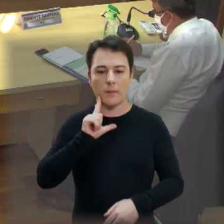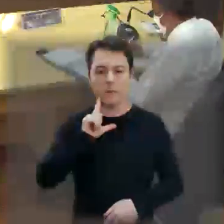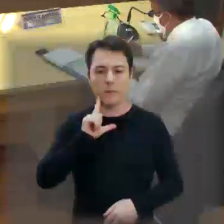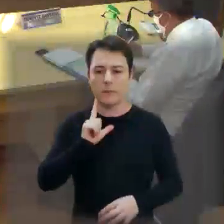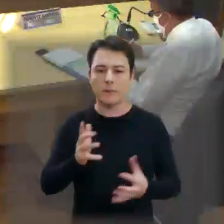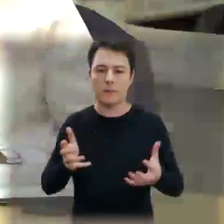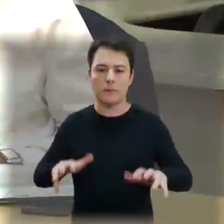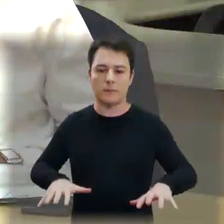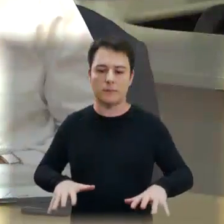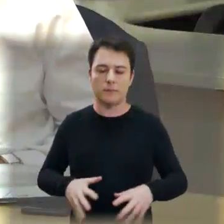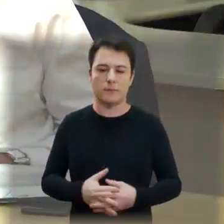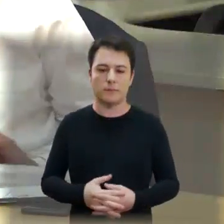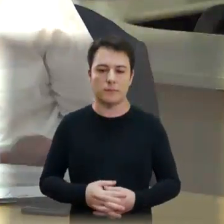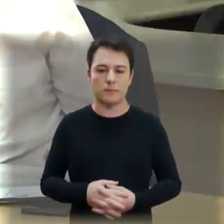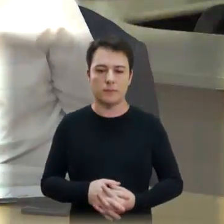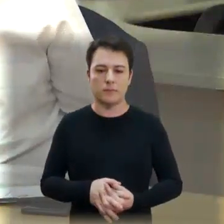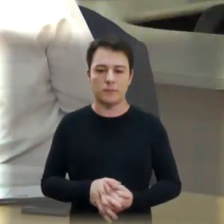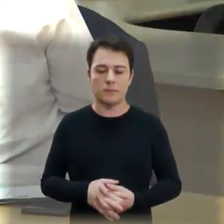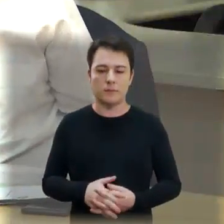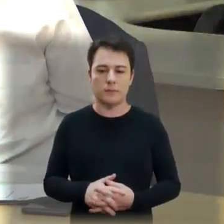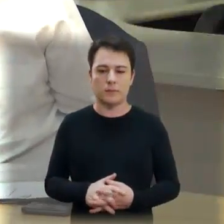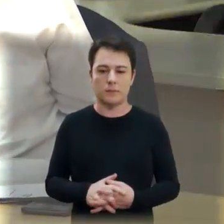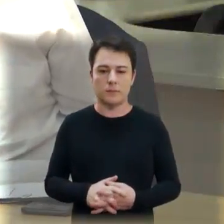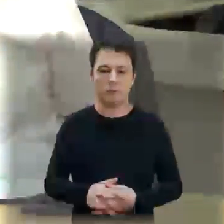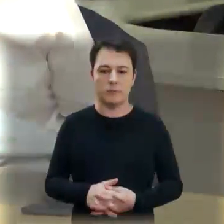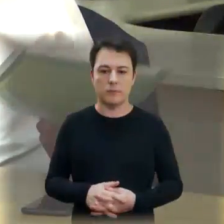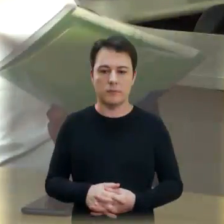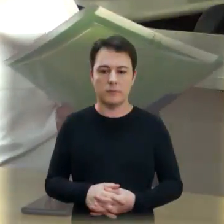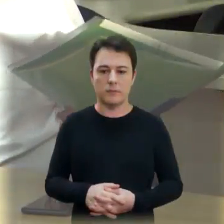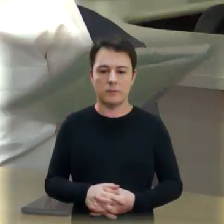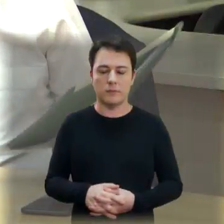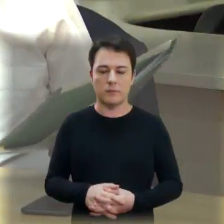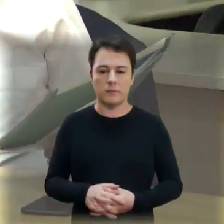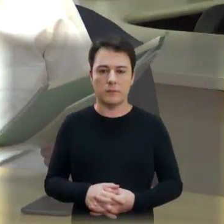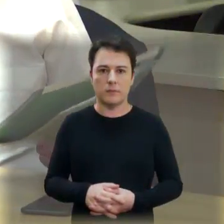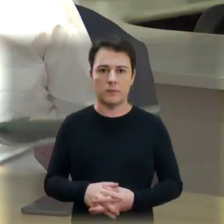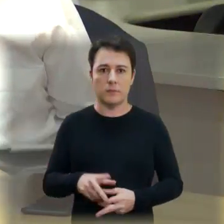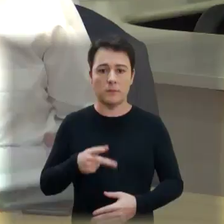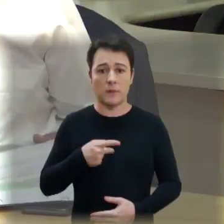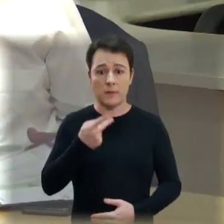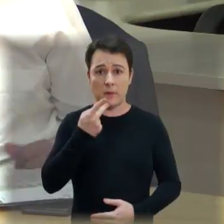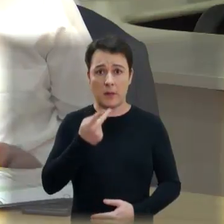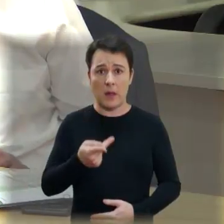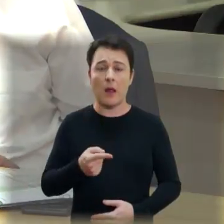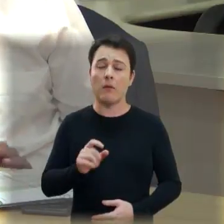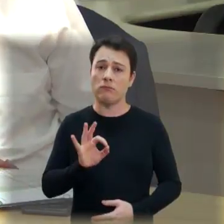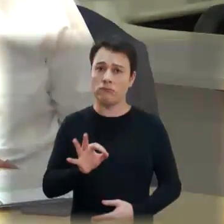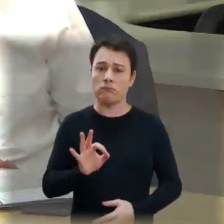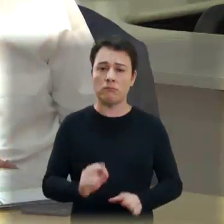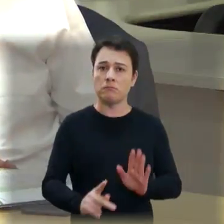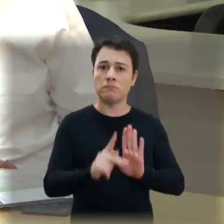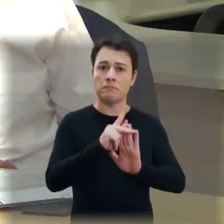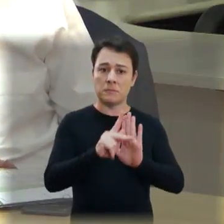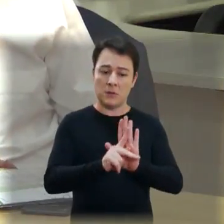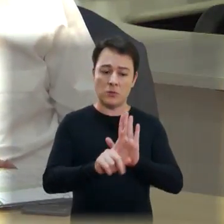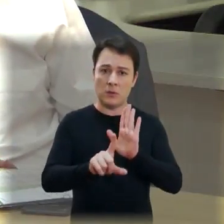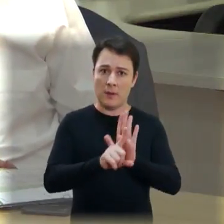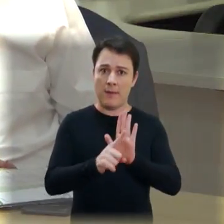contemplado. Também contemplado. Eu também gostaria de falar que veio em boa hora essa